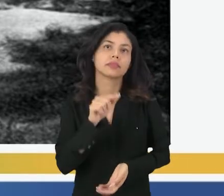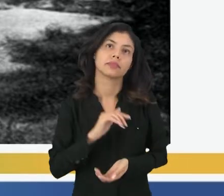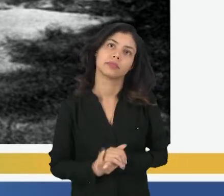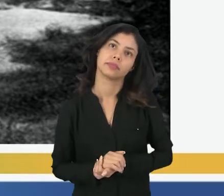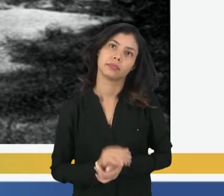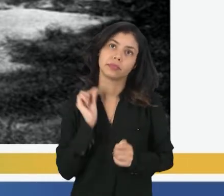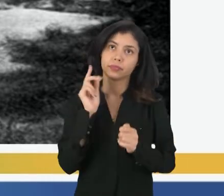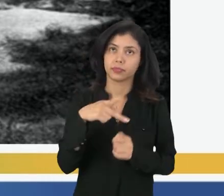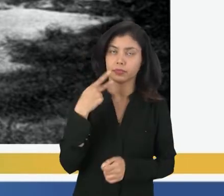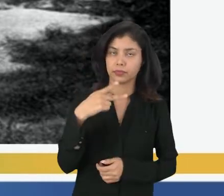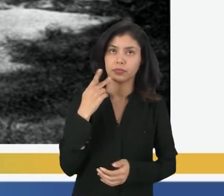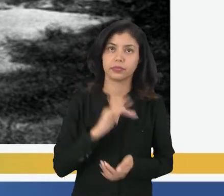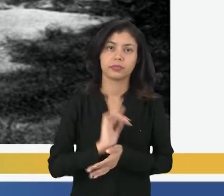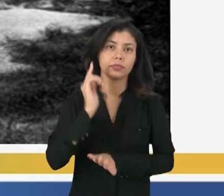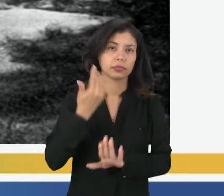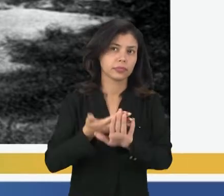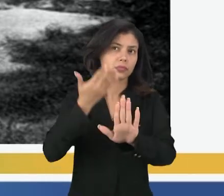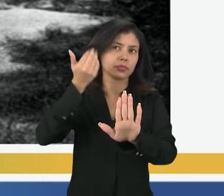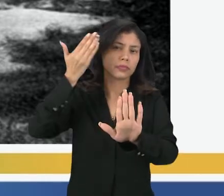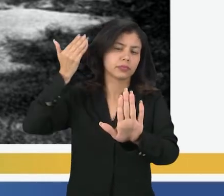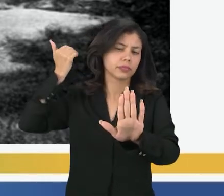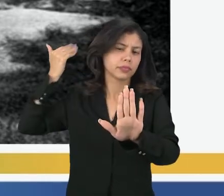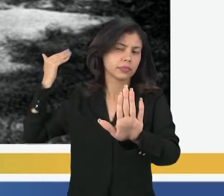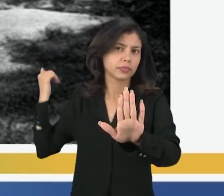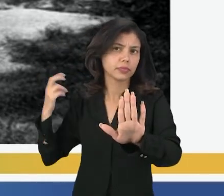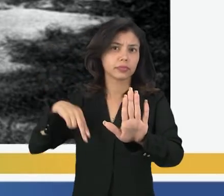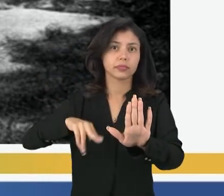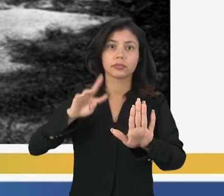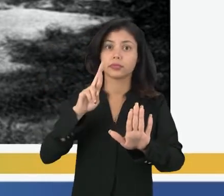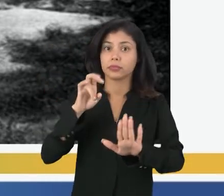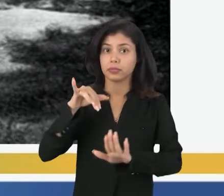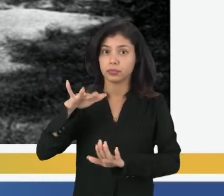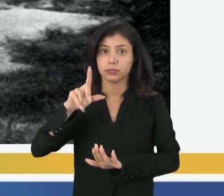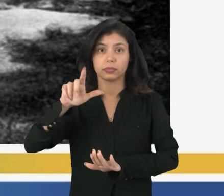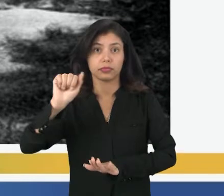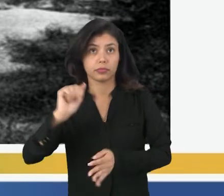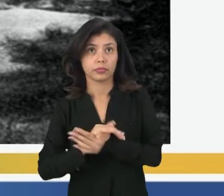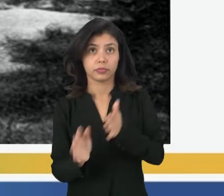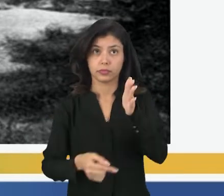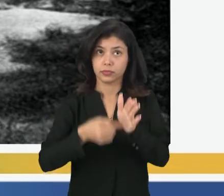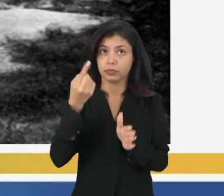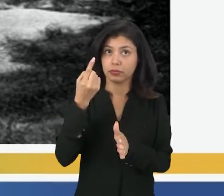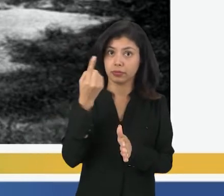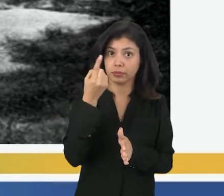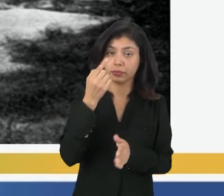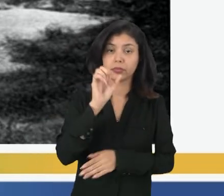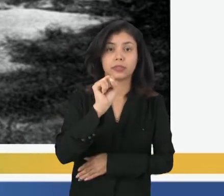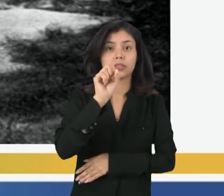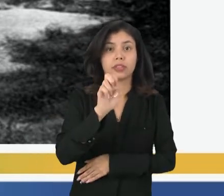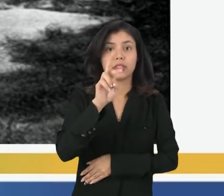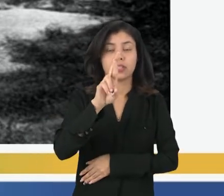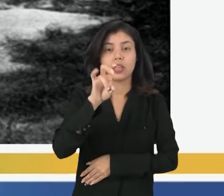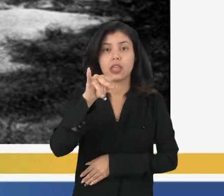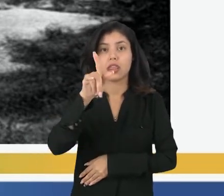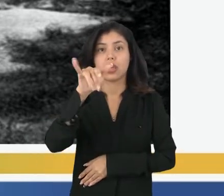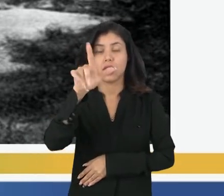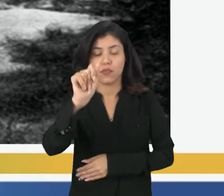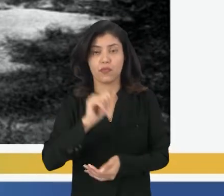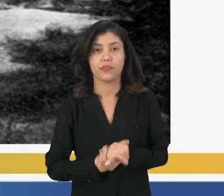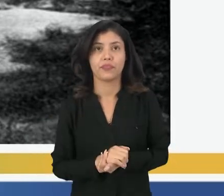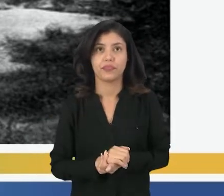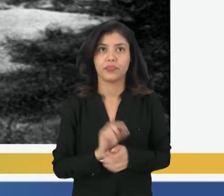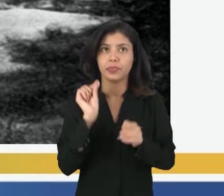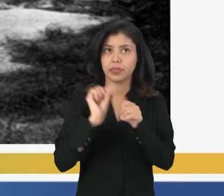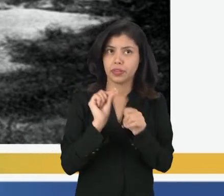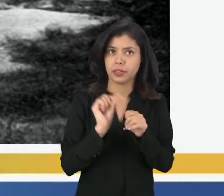nós estamos falando lá quando Neteu Maia fundou o primeiro seringal. Isso mesmo, o primeiro seringal que